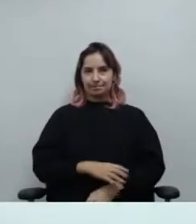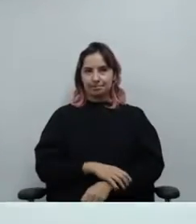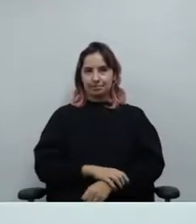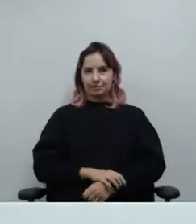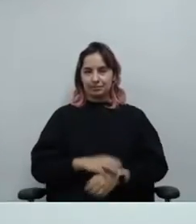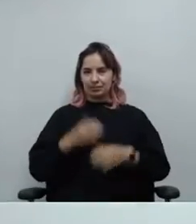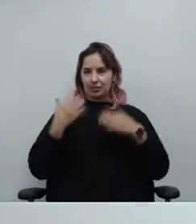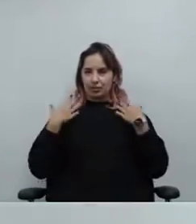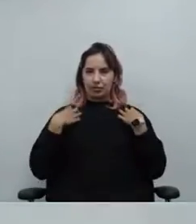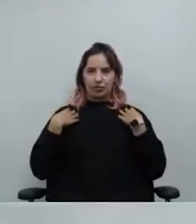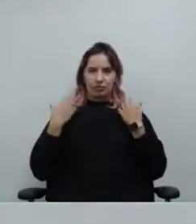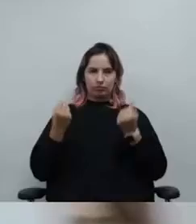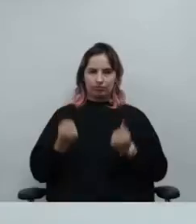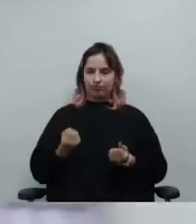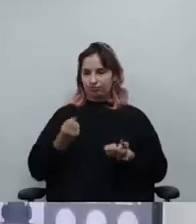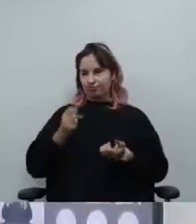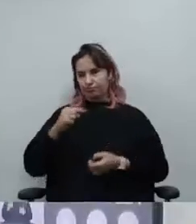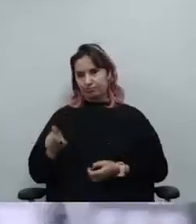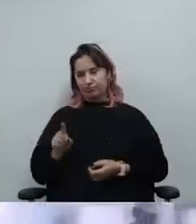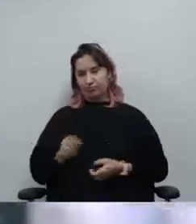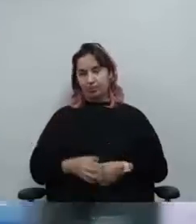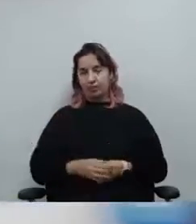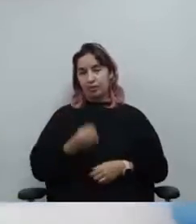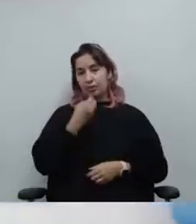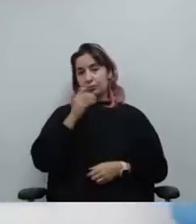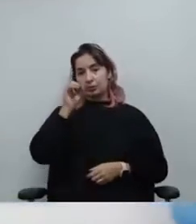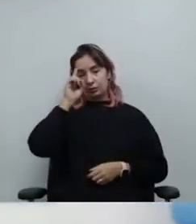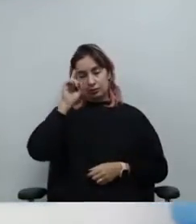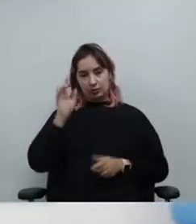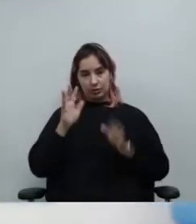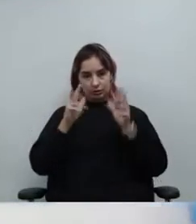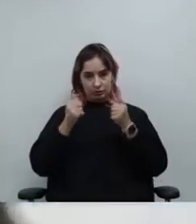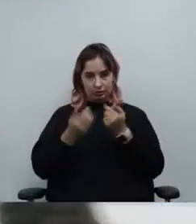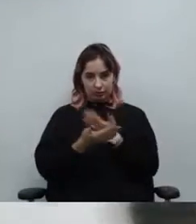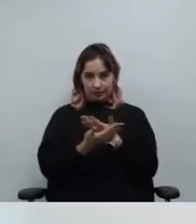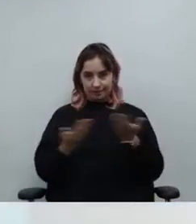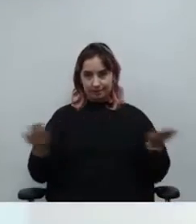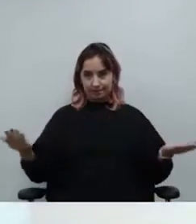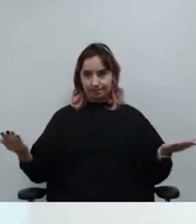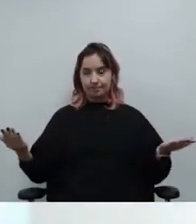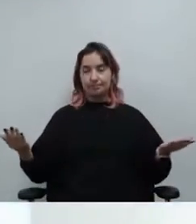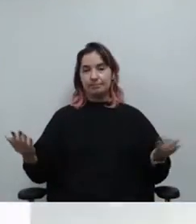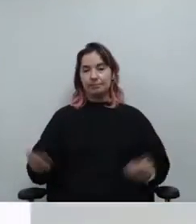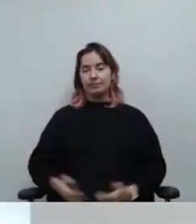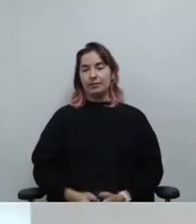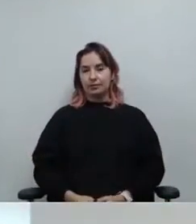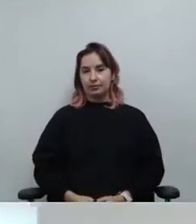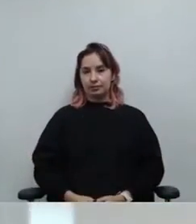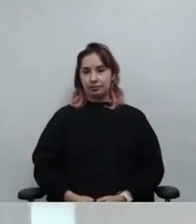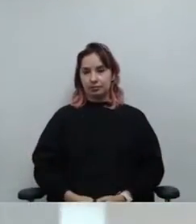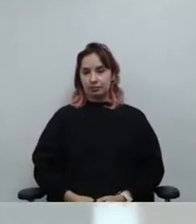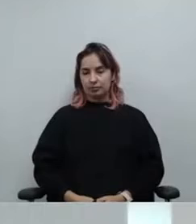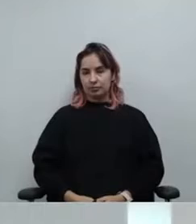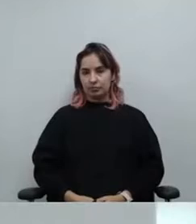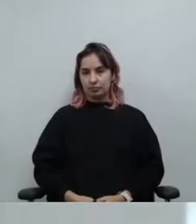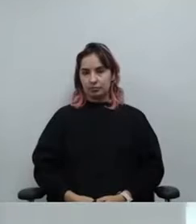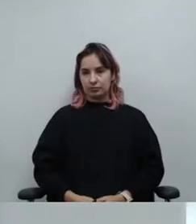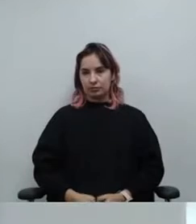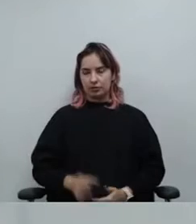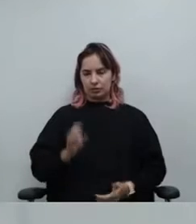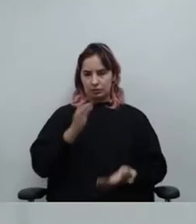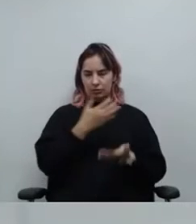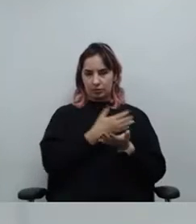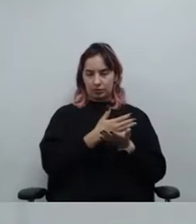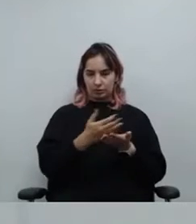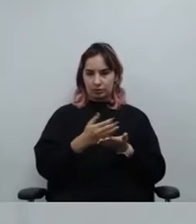ombro, né? Agora, bom dia a todos e todos. Em termos introdutórios,